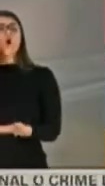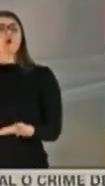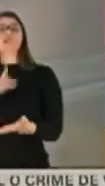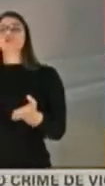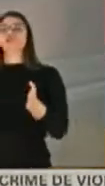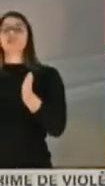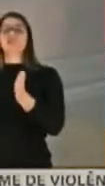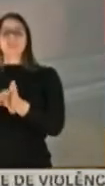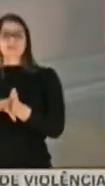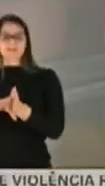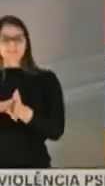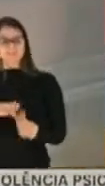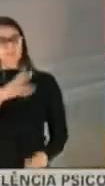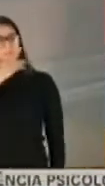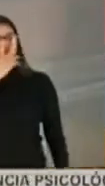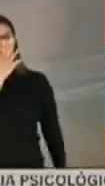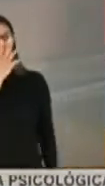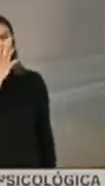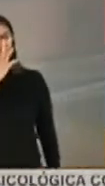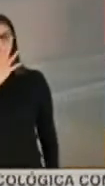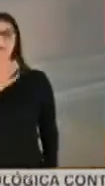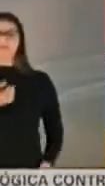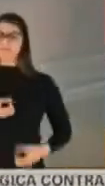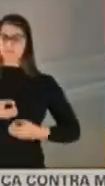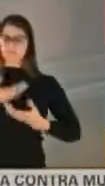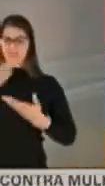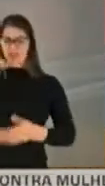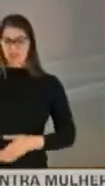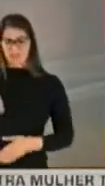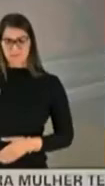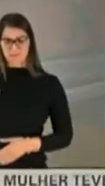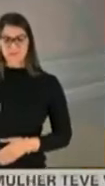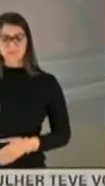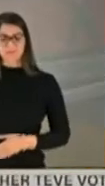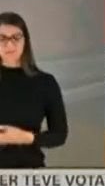pelo que me parece, e o que está sendo dito aqui